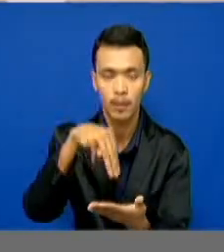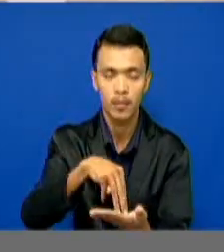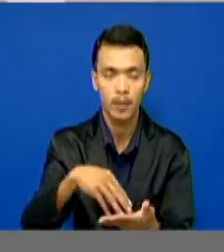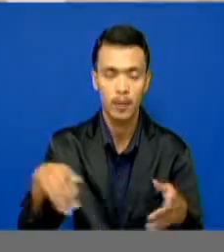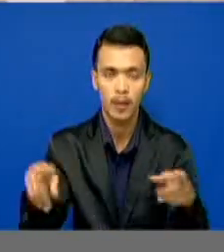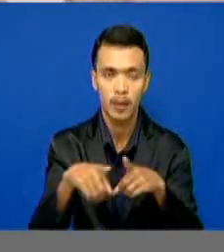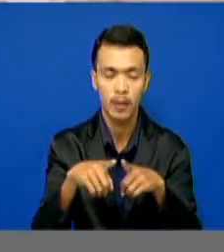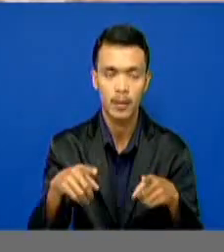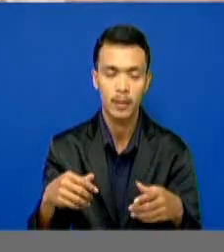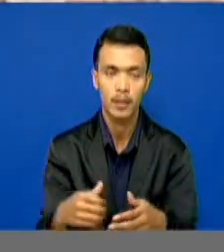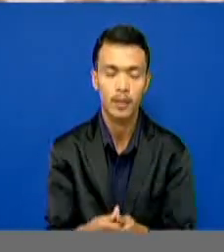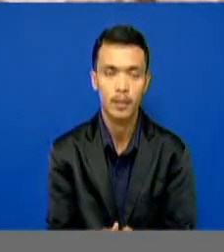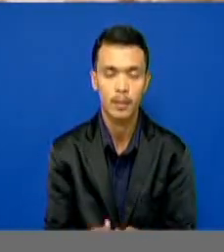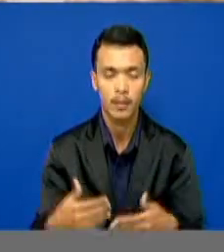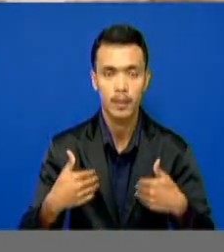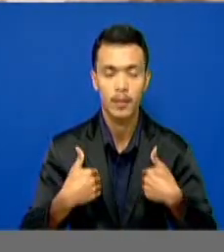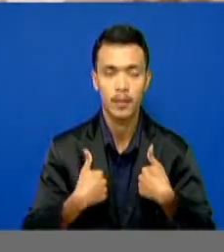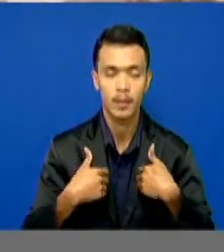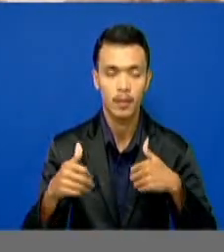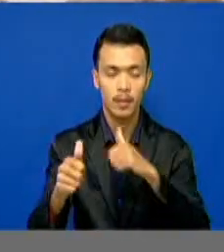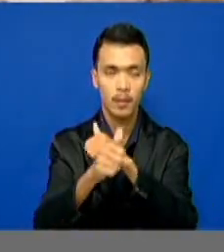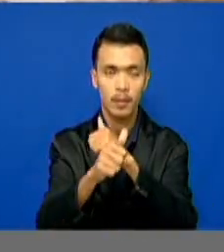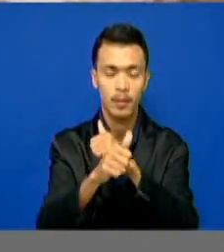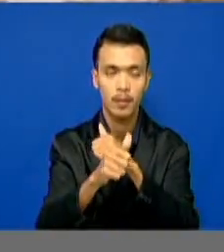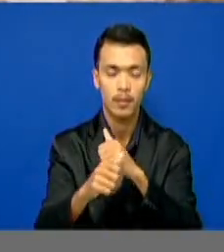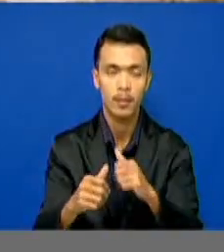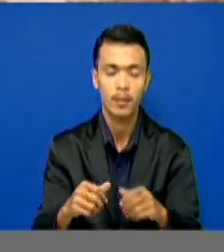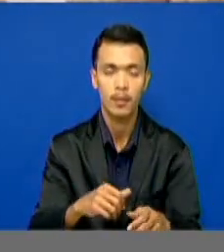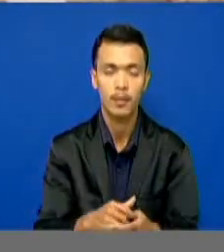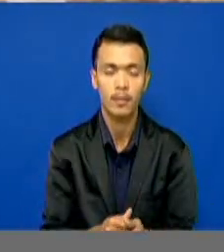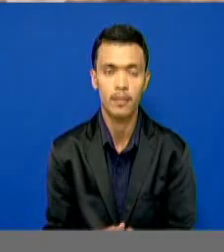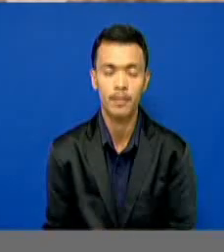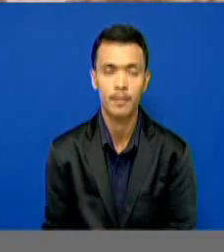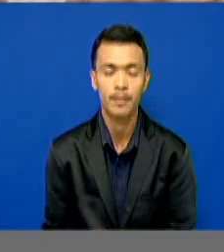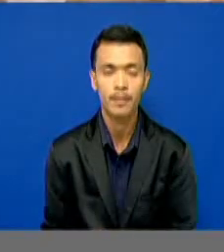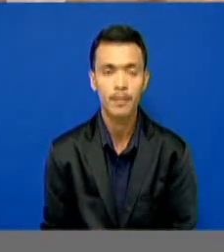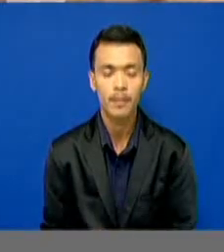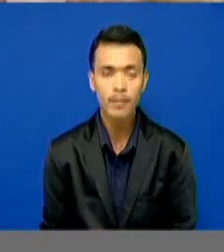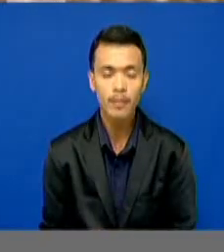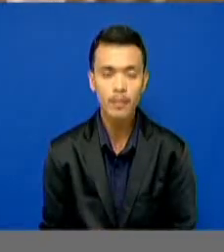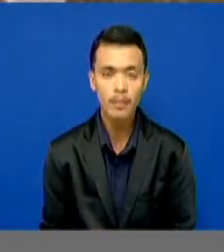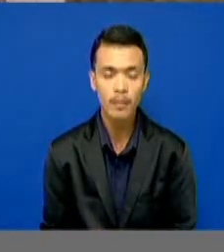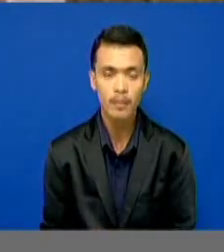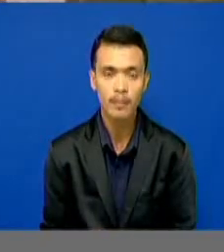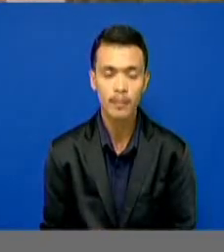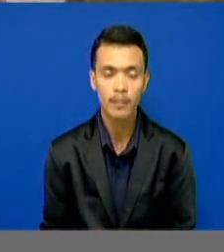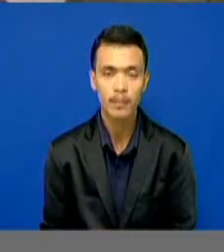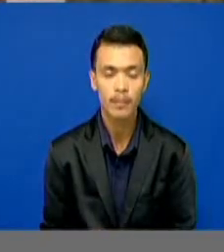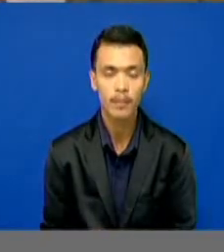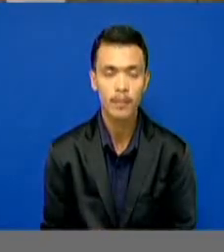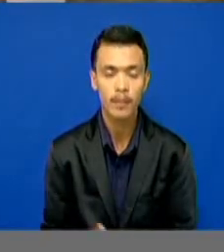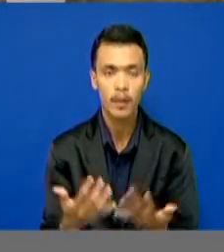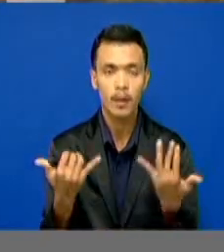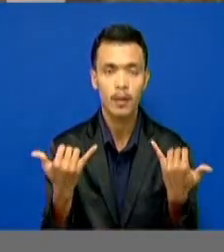dauk, iha a questão ne ka ne itane questão hutu, ne ma nessa ohi na itadia. Agora